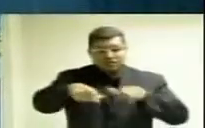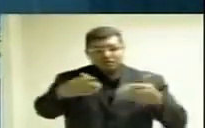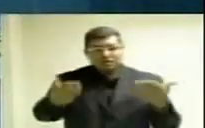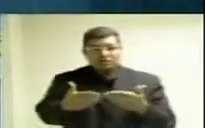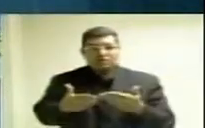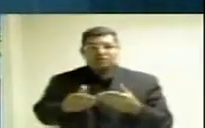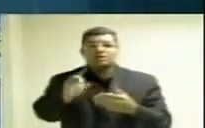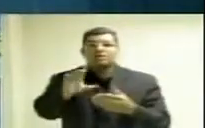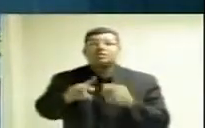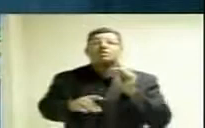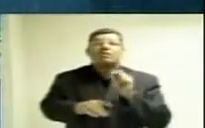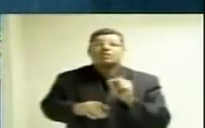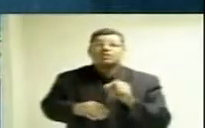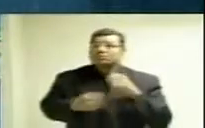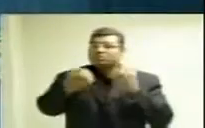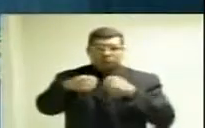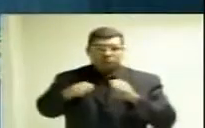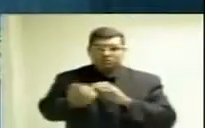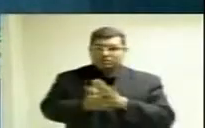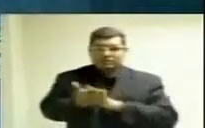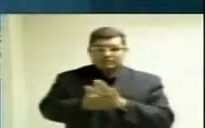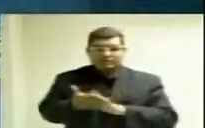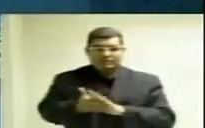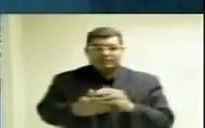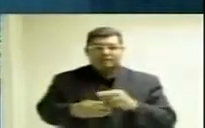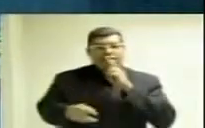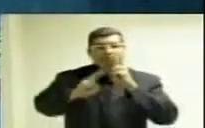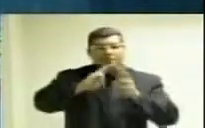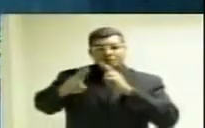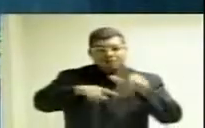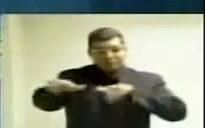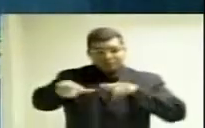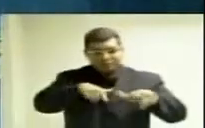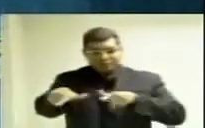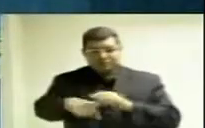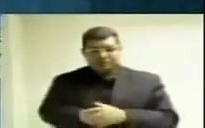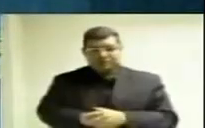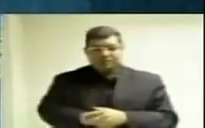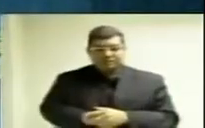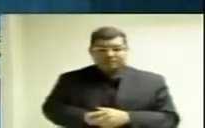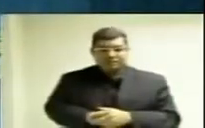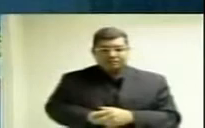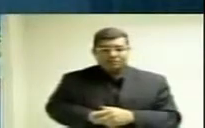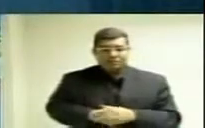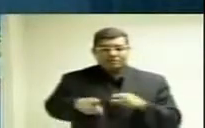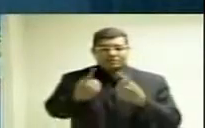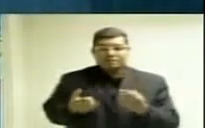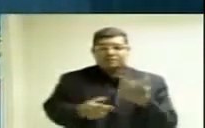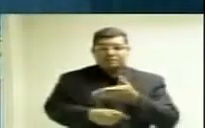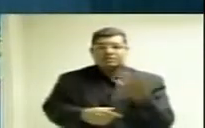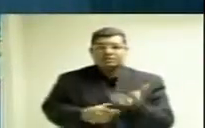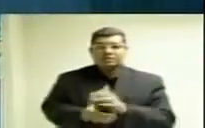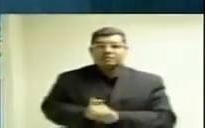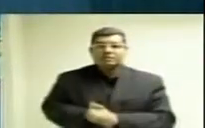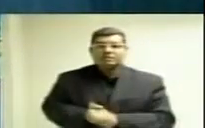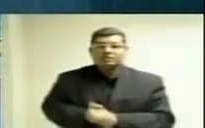encarcerado apenas aqueles que não preenchem os requisitos para responder ao processo em liberdade. Mas mais do que